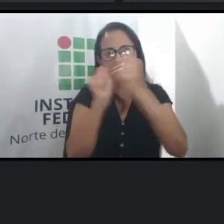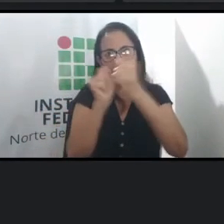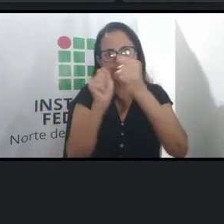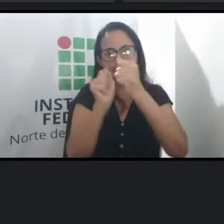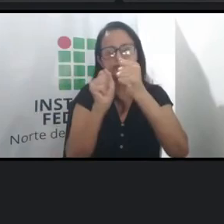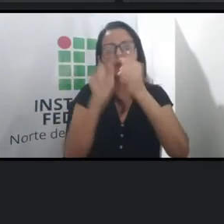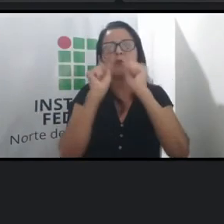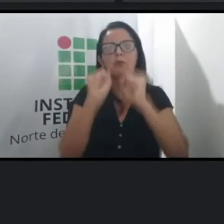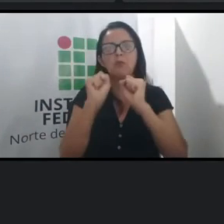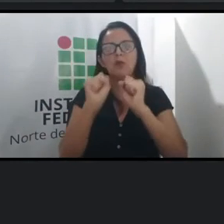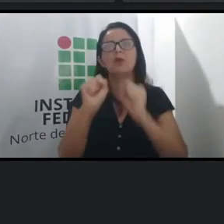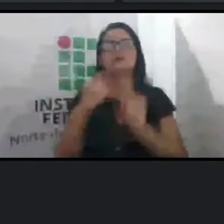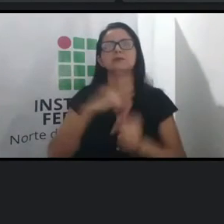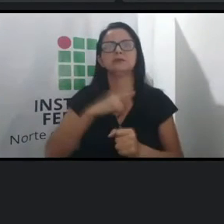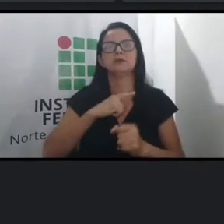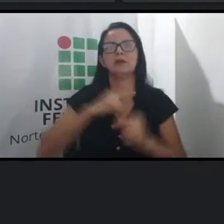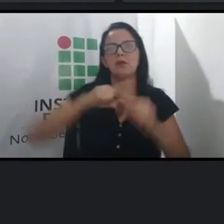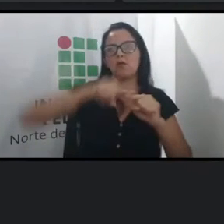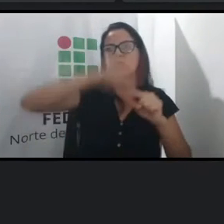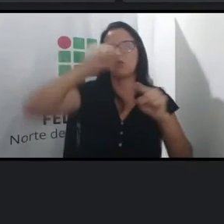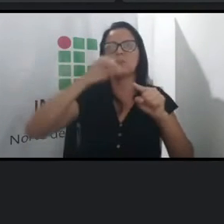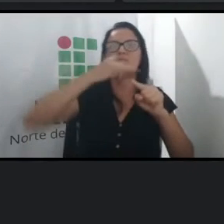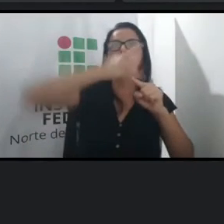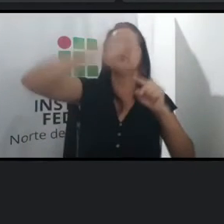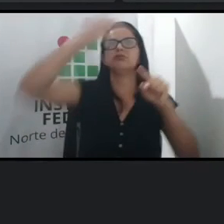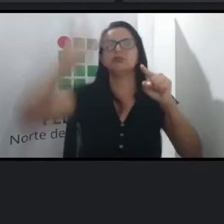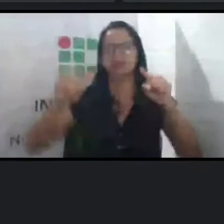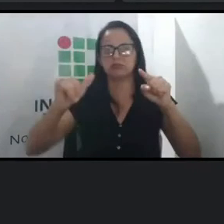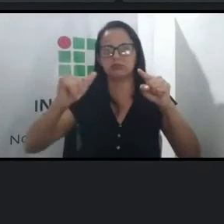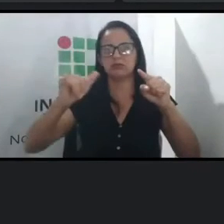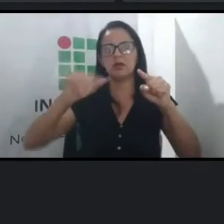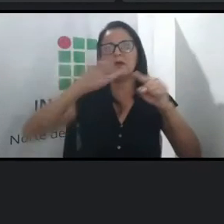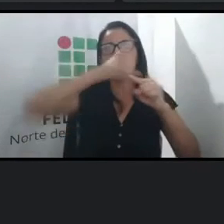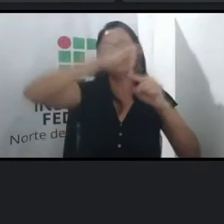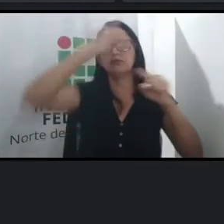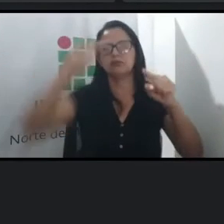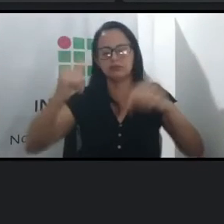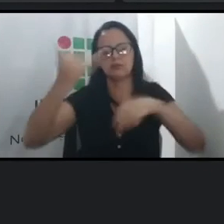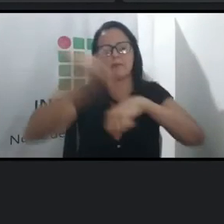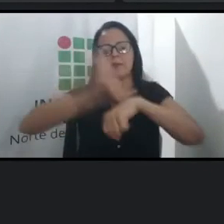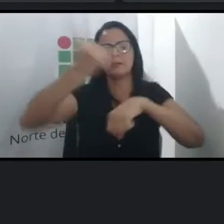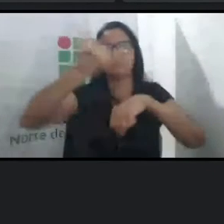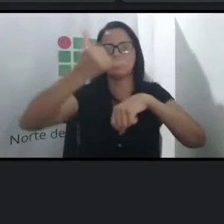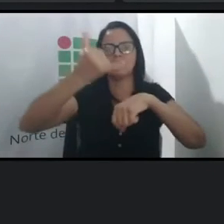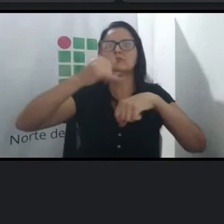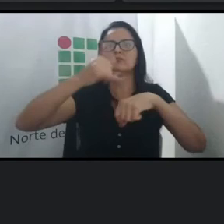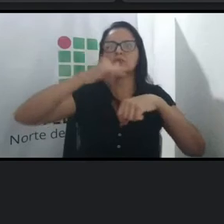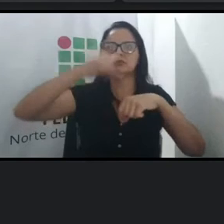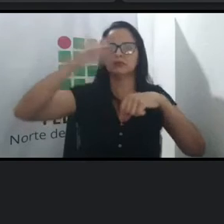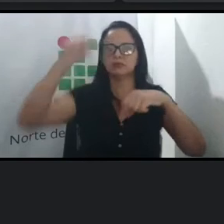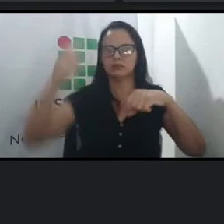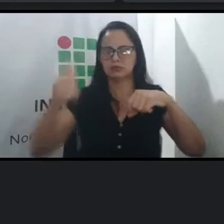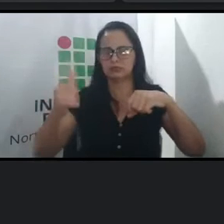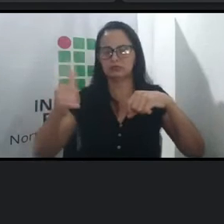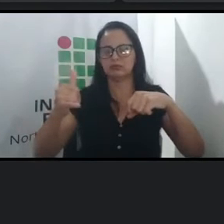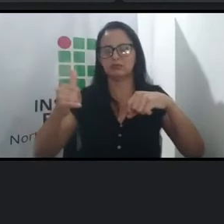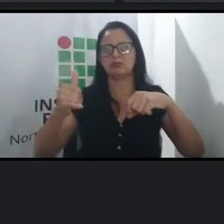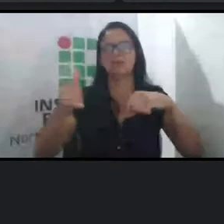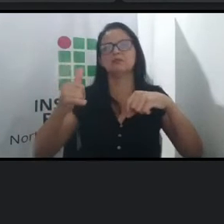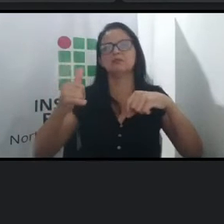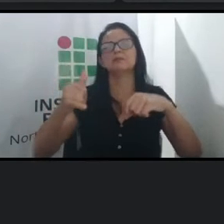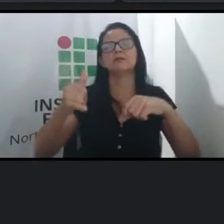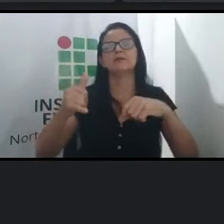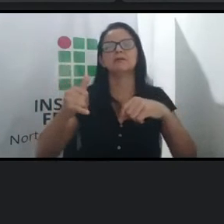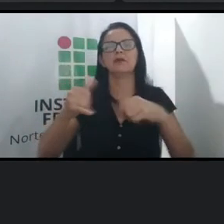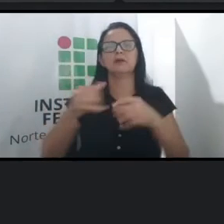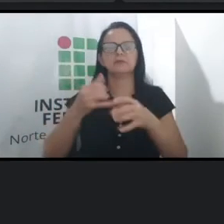arco elétrico. E esse arco elétrico vai energizar meu material metálico, vai